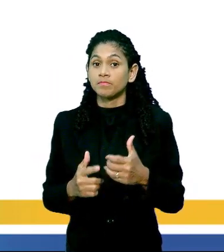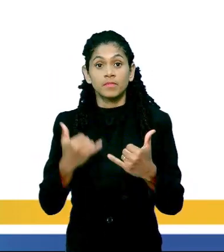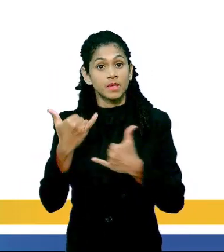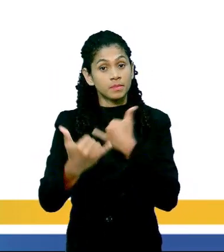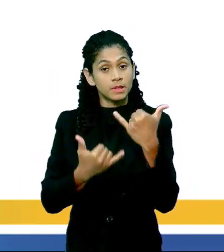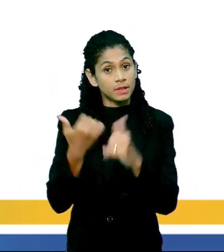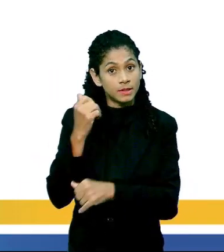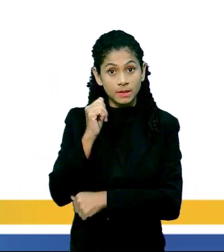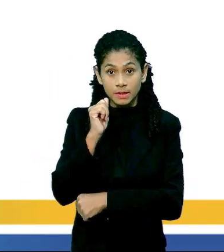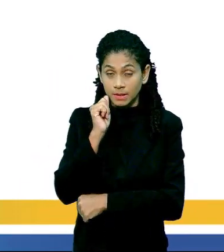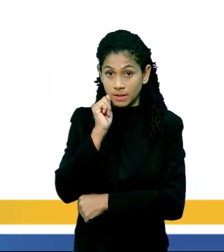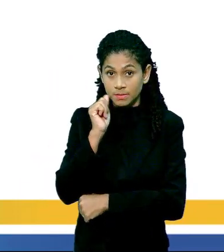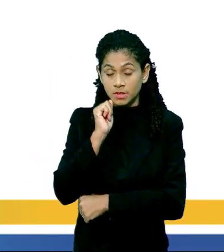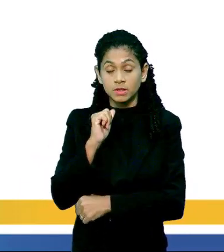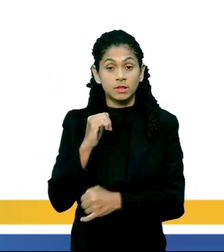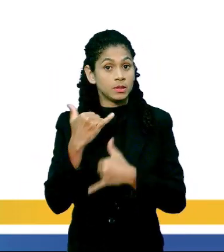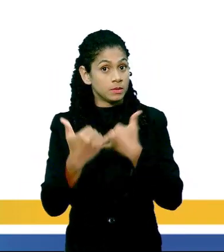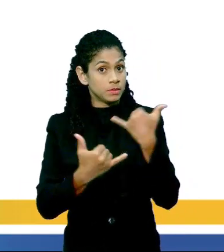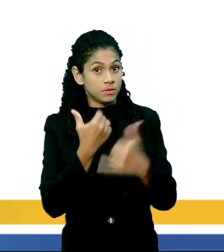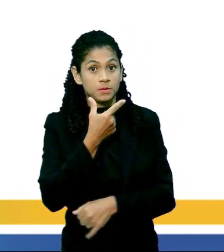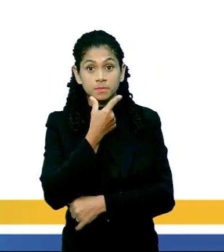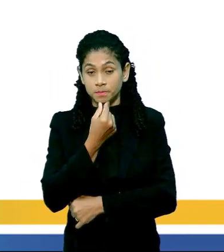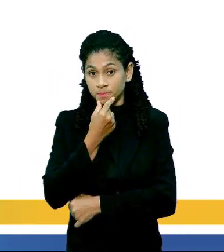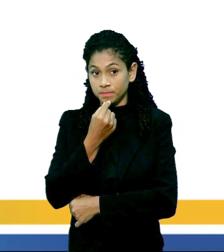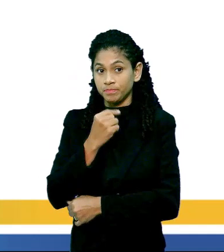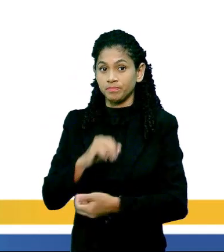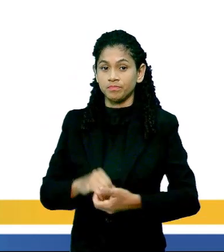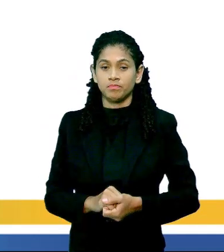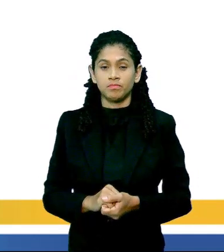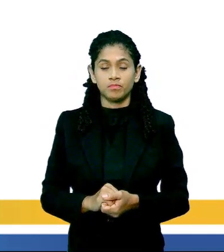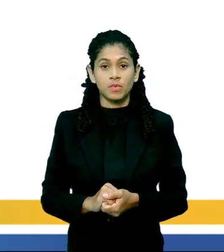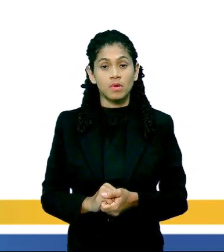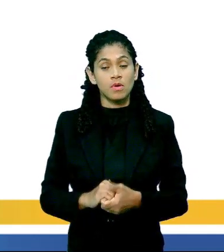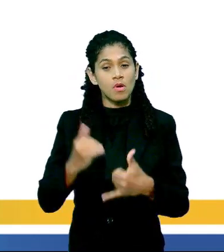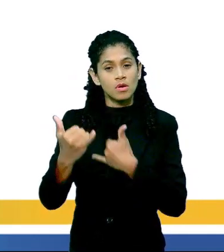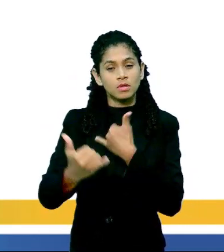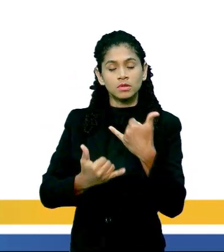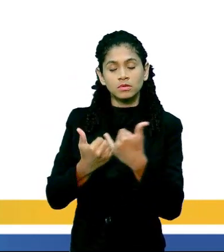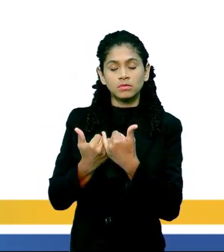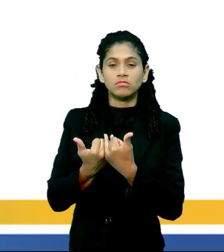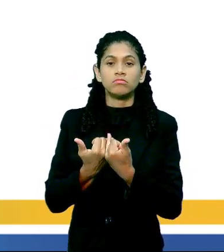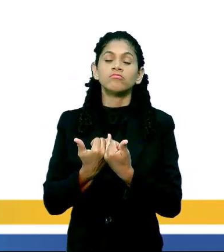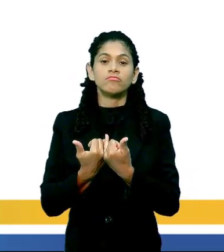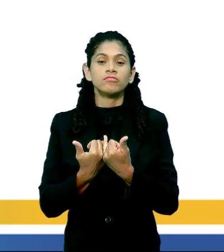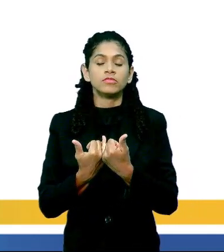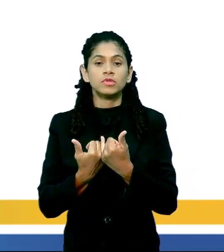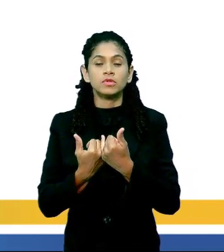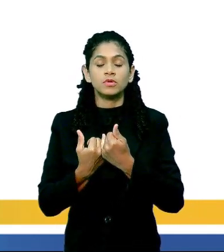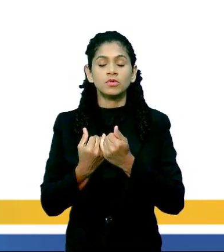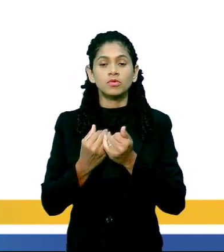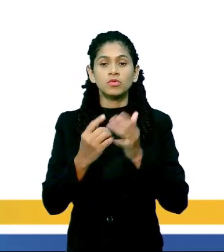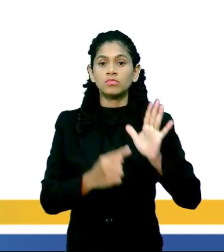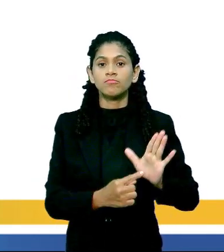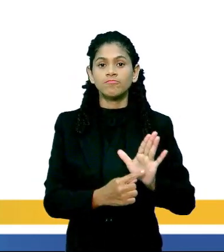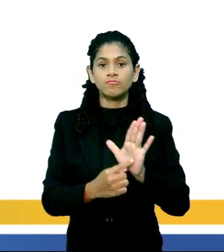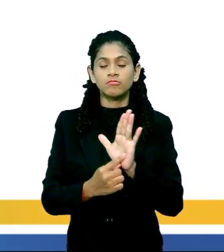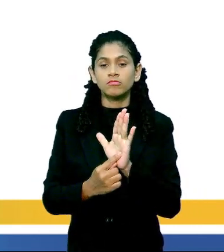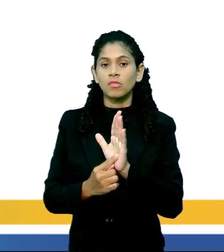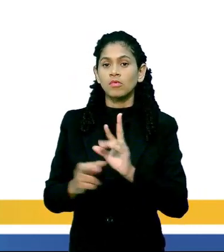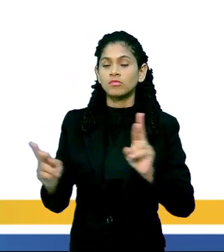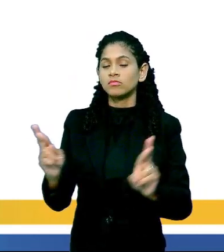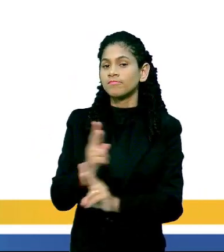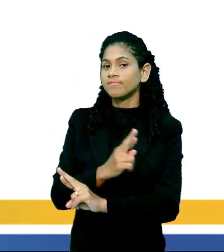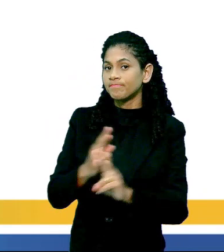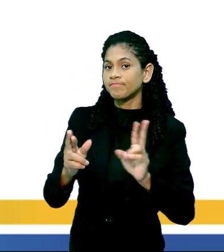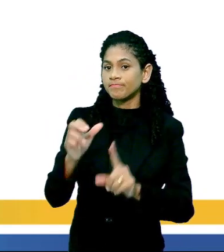de menino e de menina. De uma forma lúdica, o brincar é um reflexo das relações sociais. Sendo assim, é muito comum